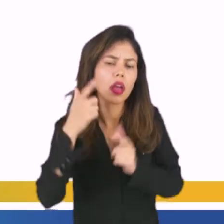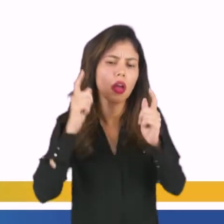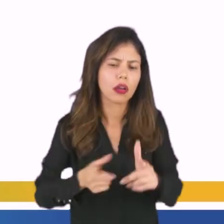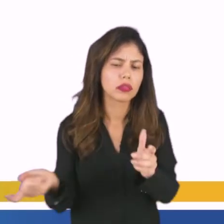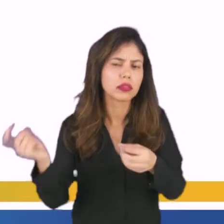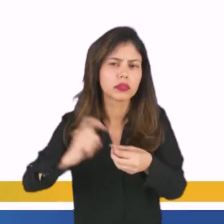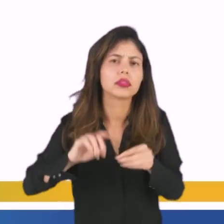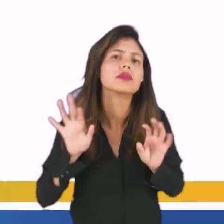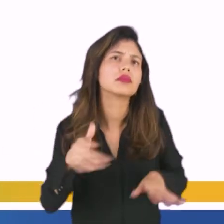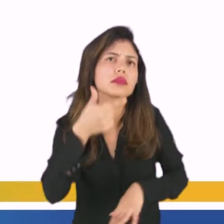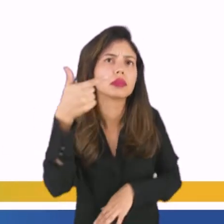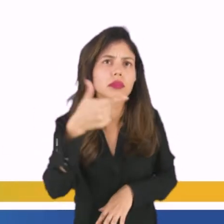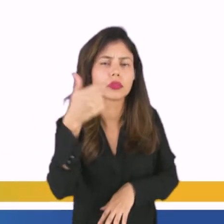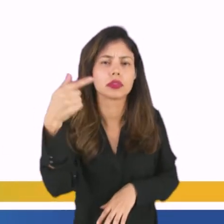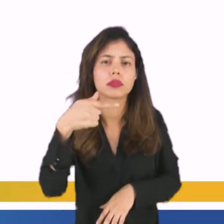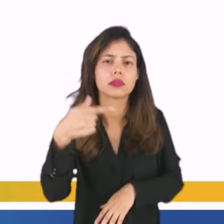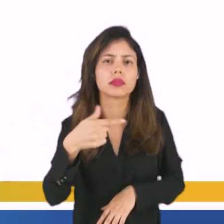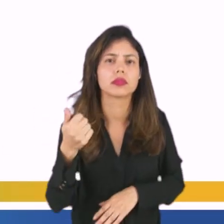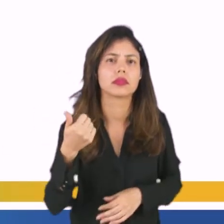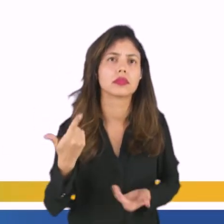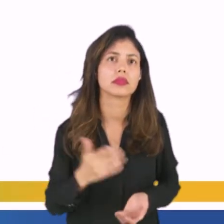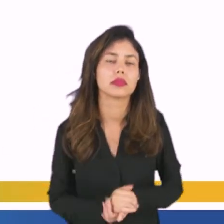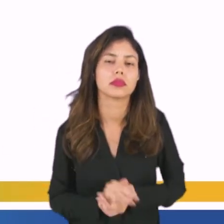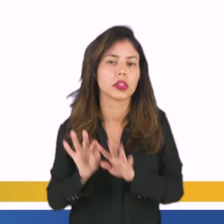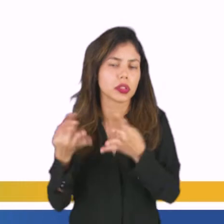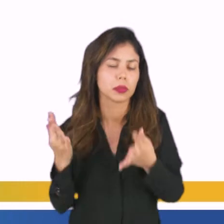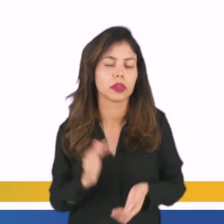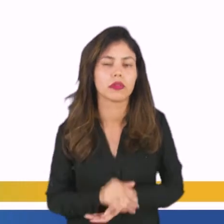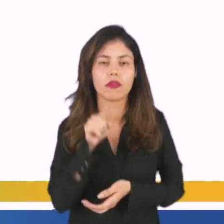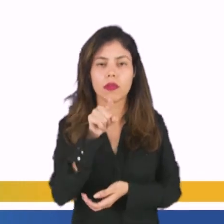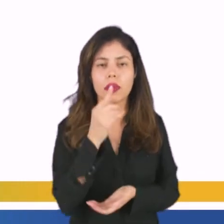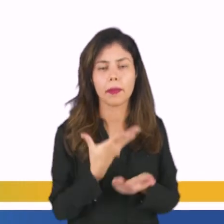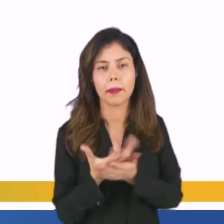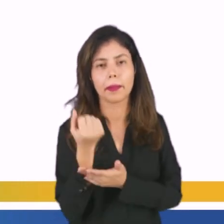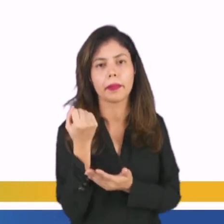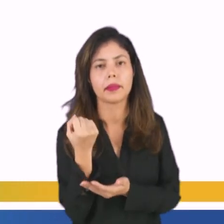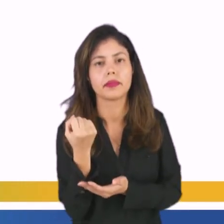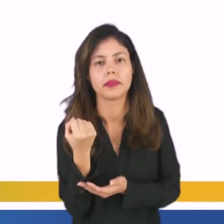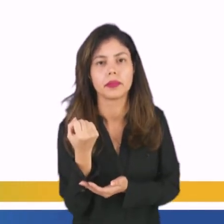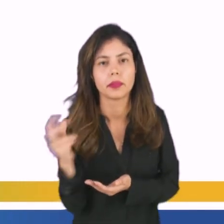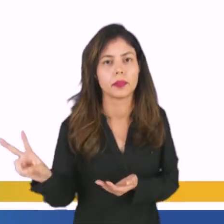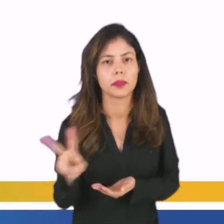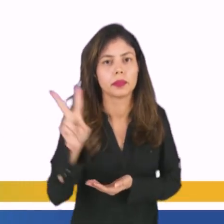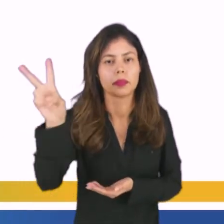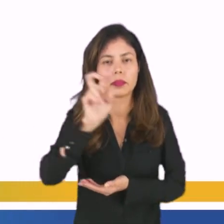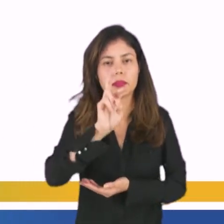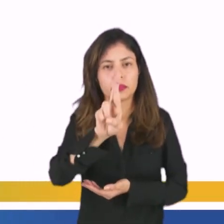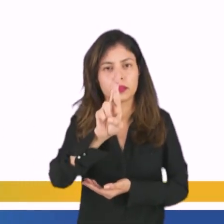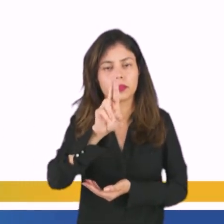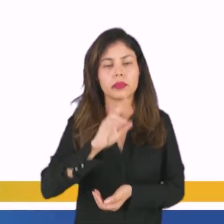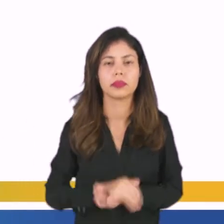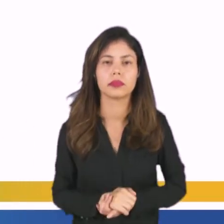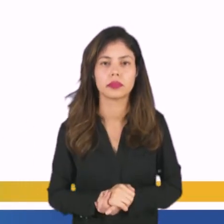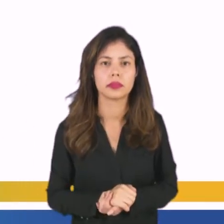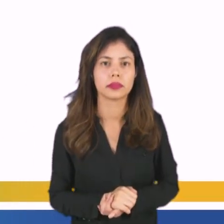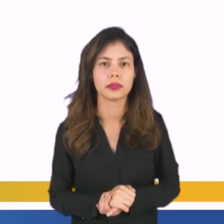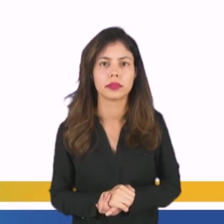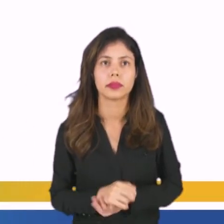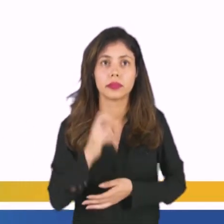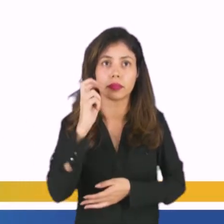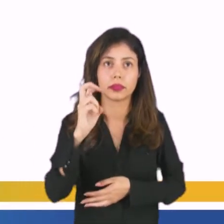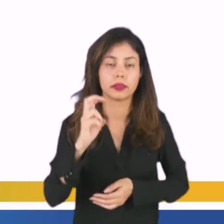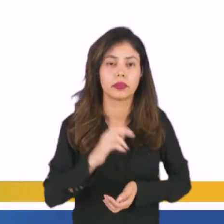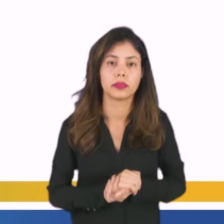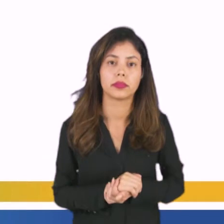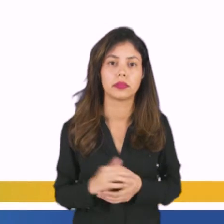onde vem esse menos 2? Simples, gente. Você pegará o valor da razão, que é